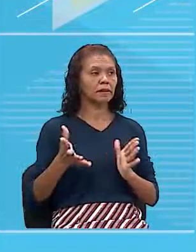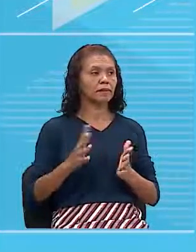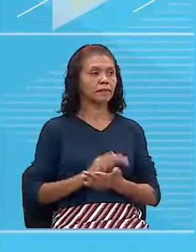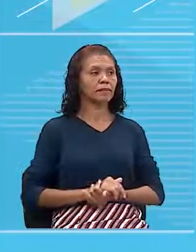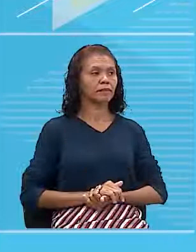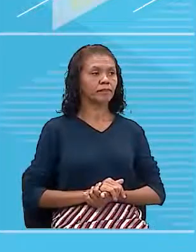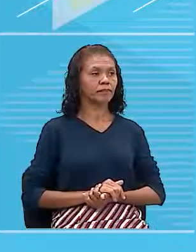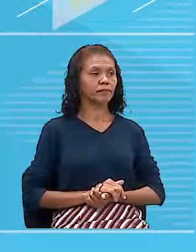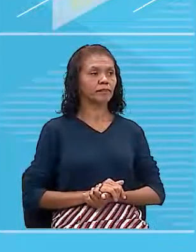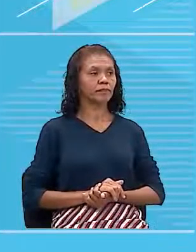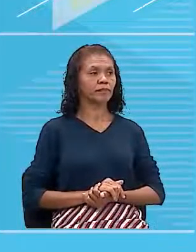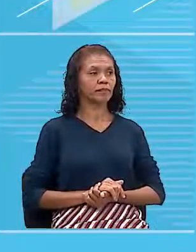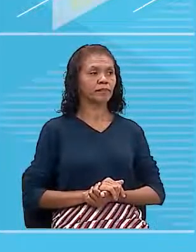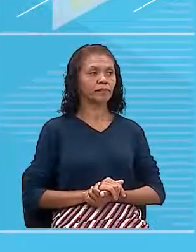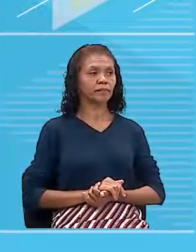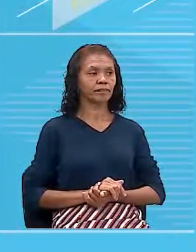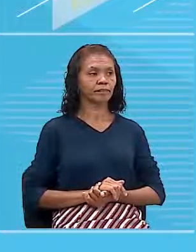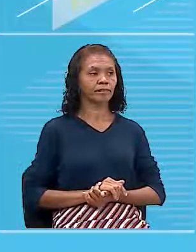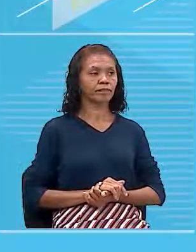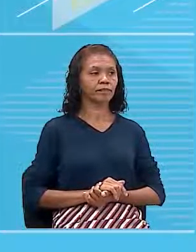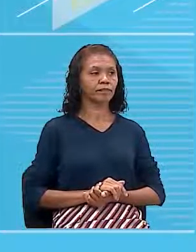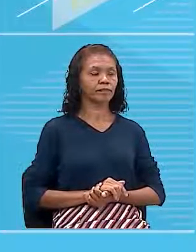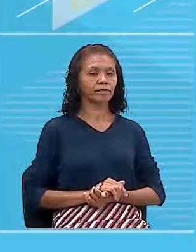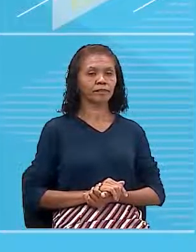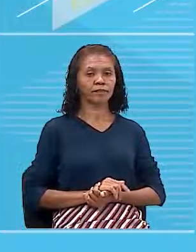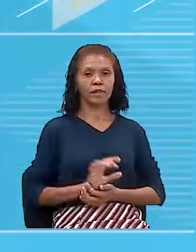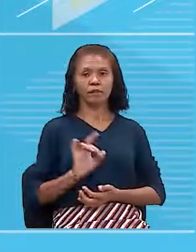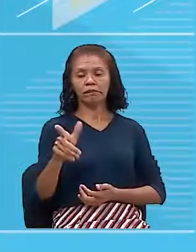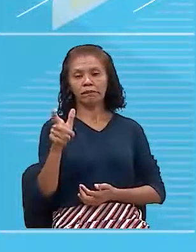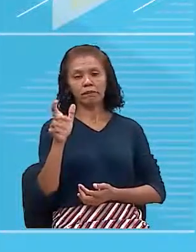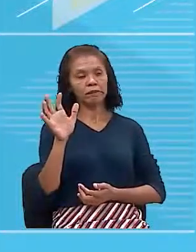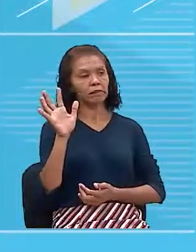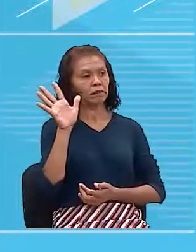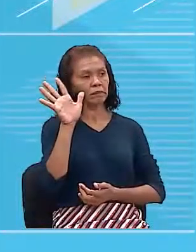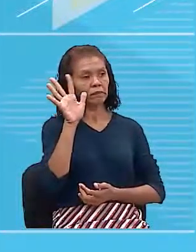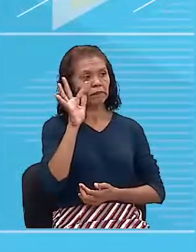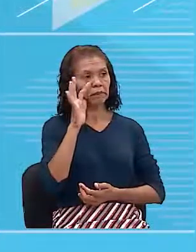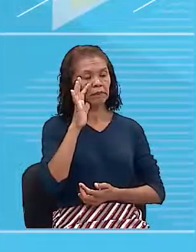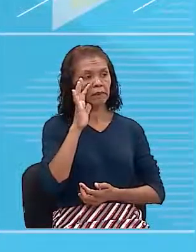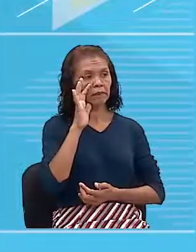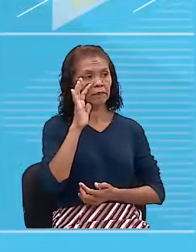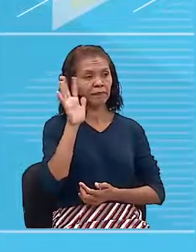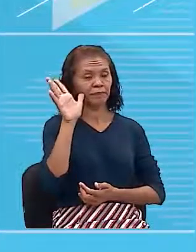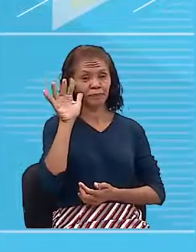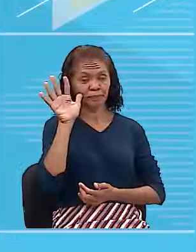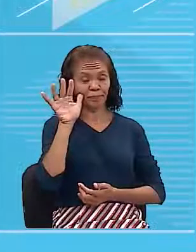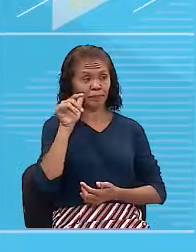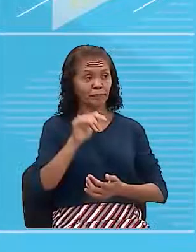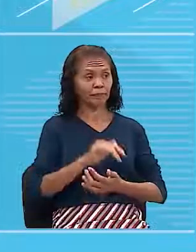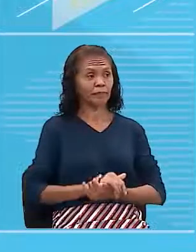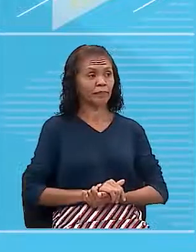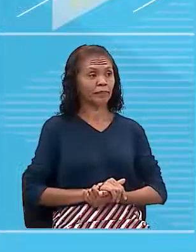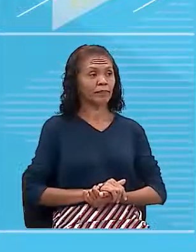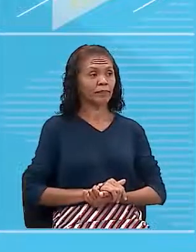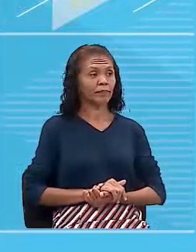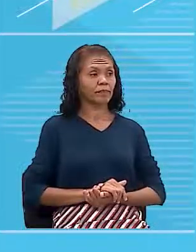parou que é só uma observação tá uma curiosidade o caráter